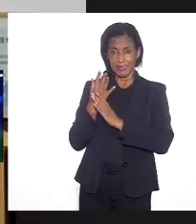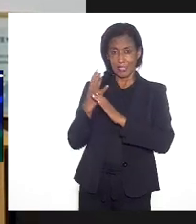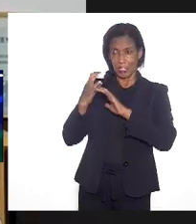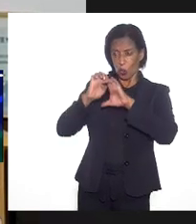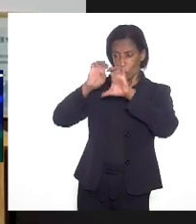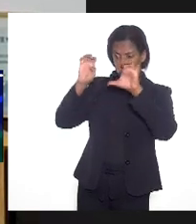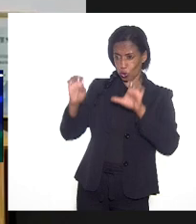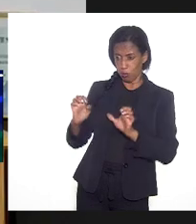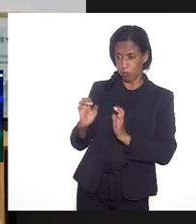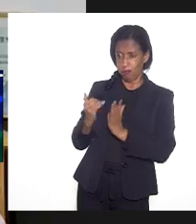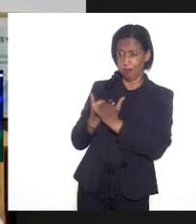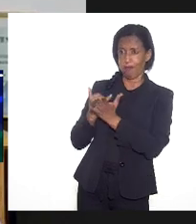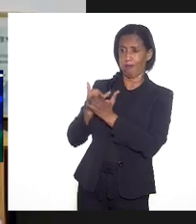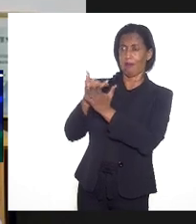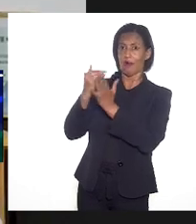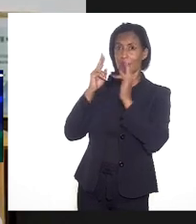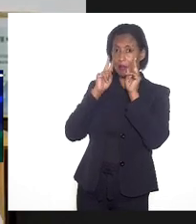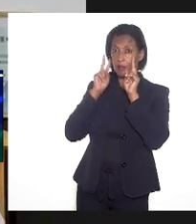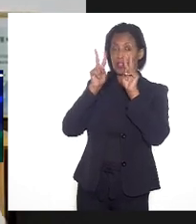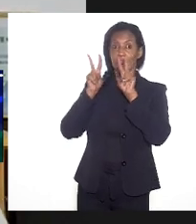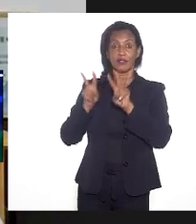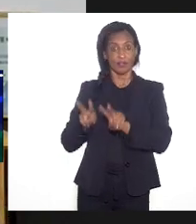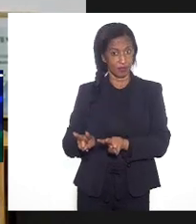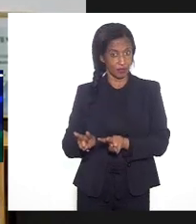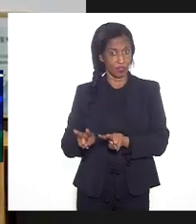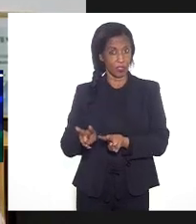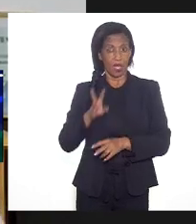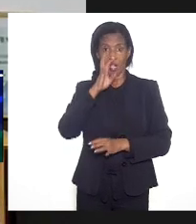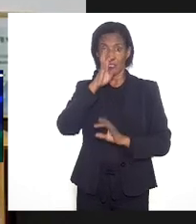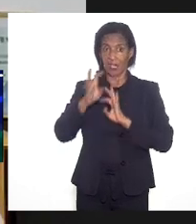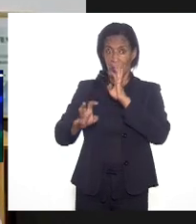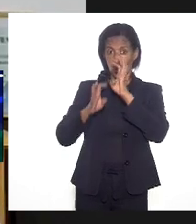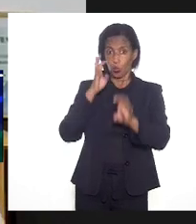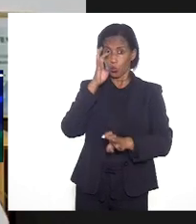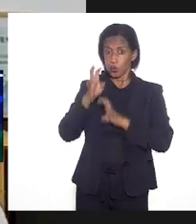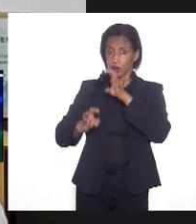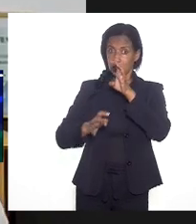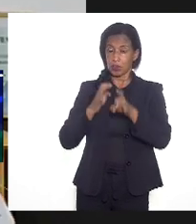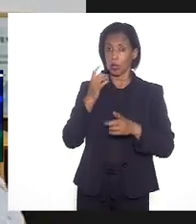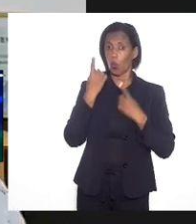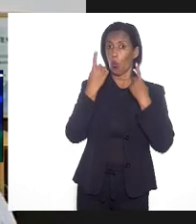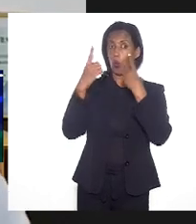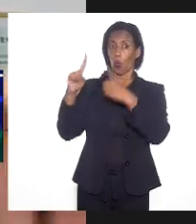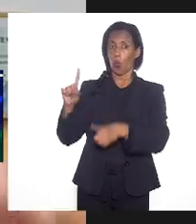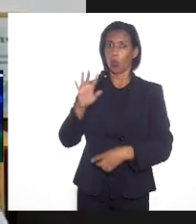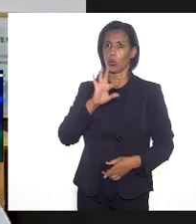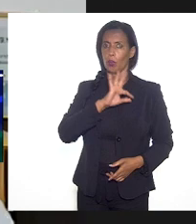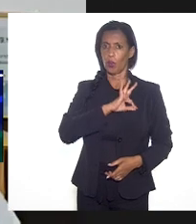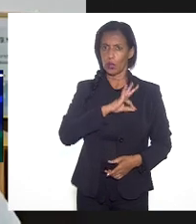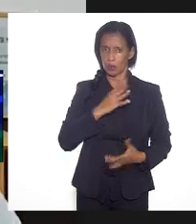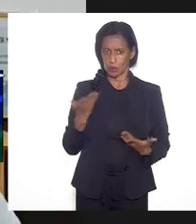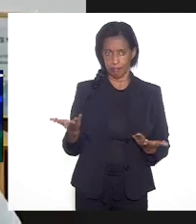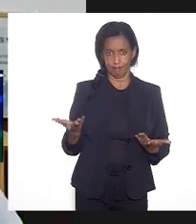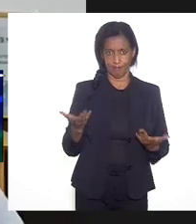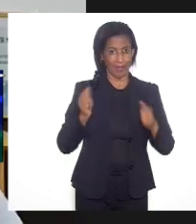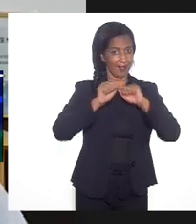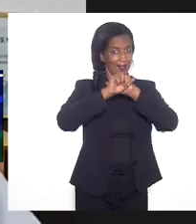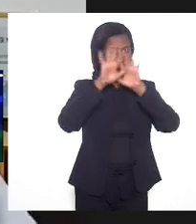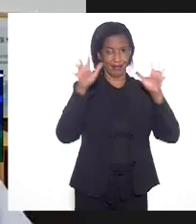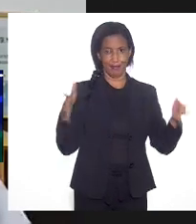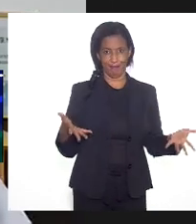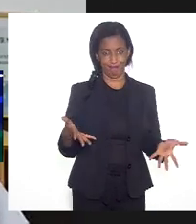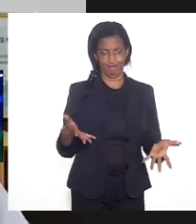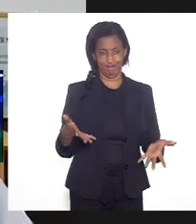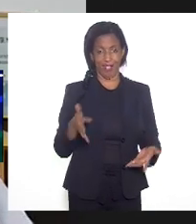construído, tendo em vista as acusações que eles fazem contra os policiais. Isso está claro. Isso é